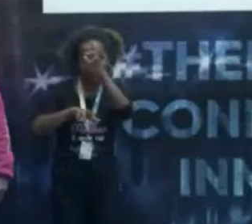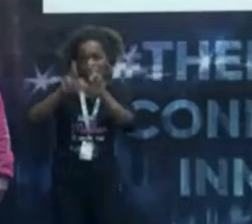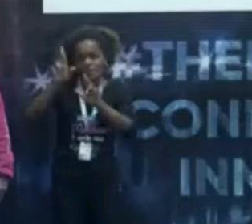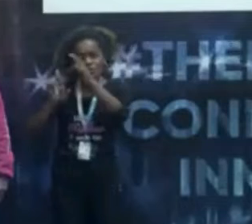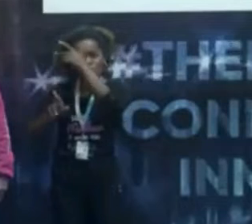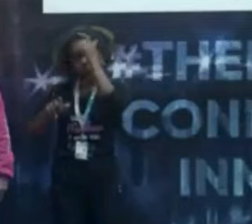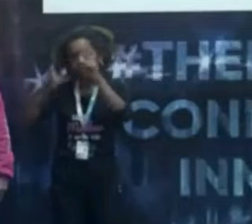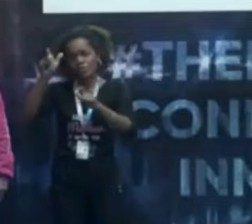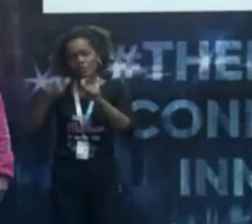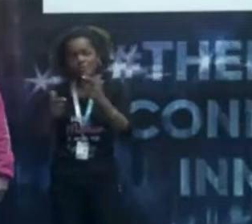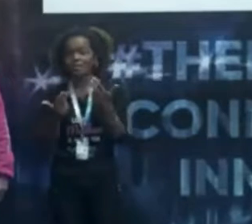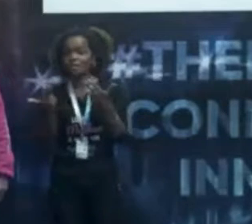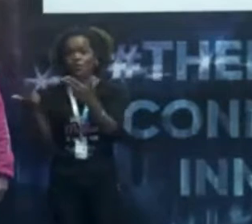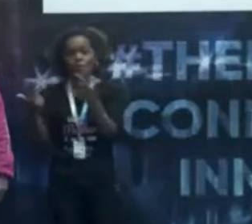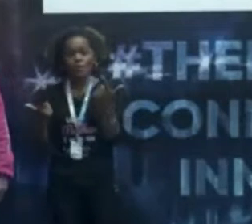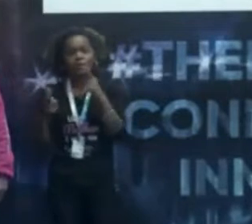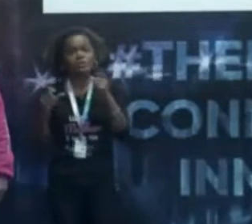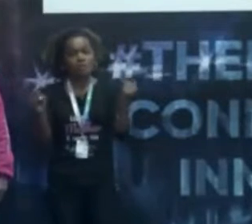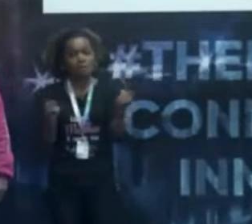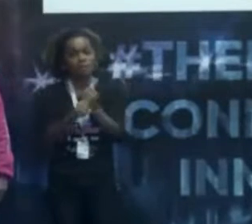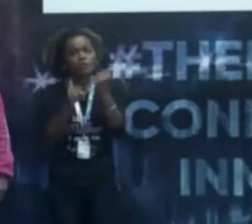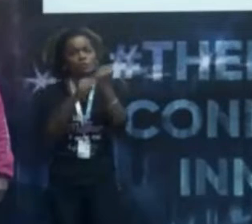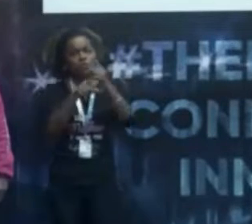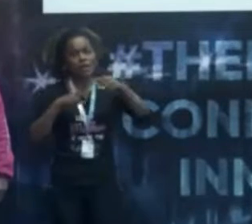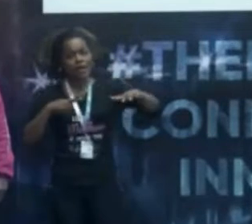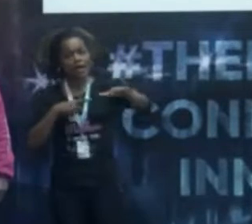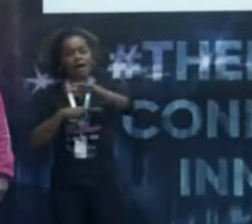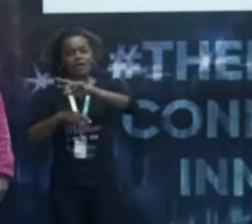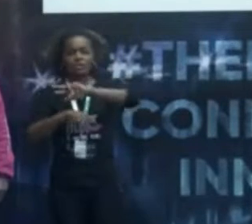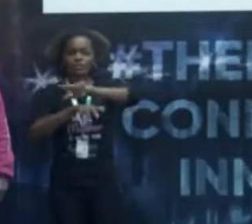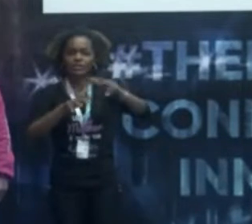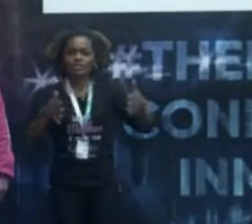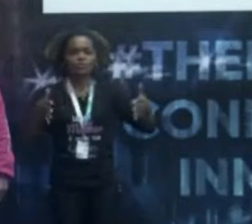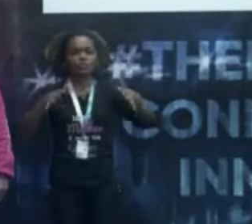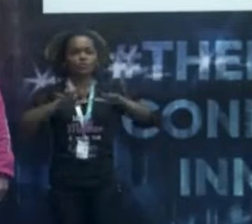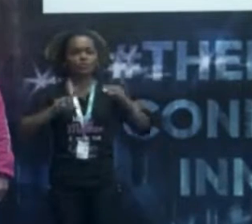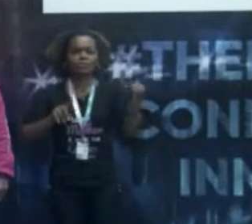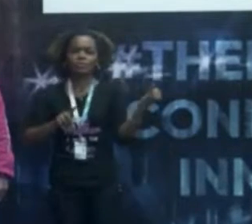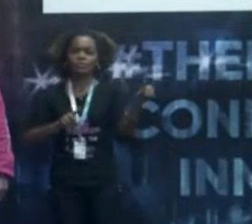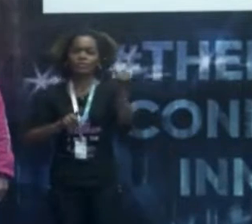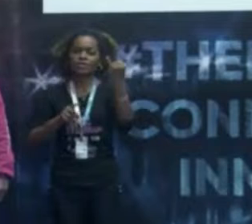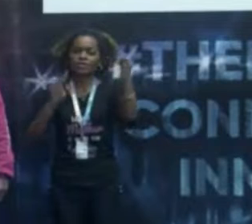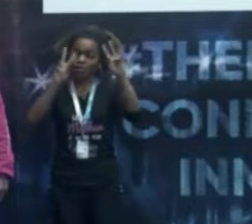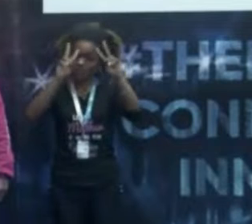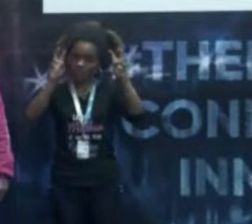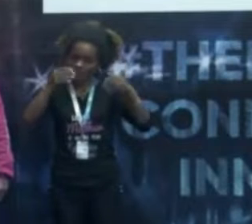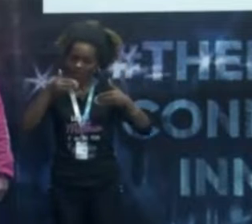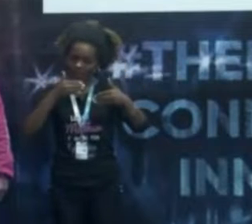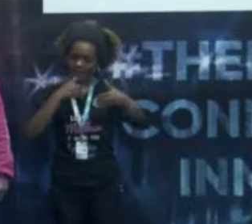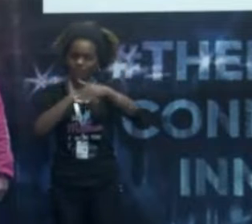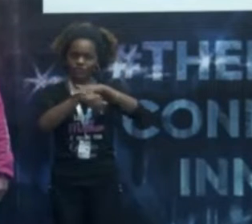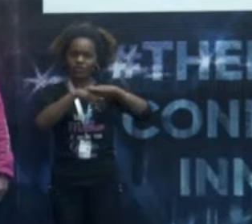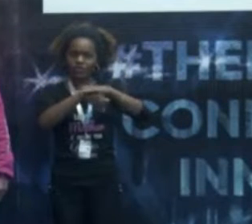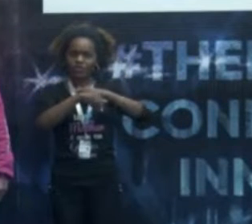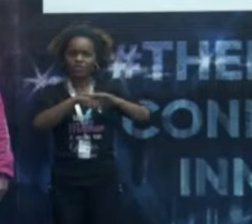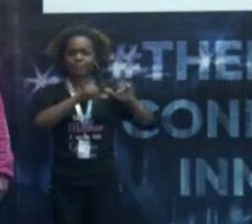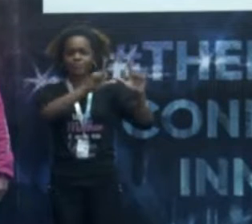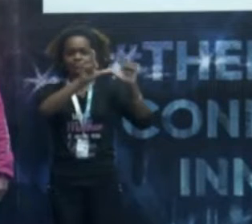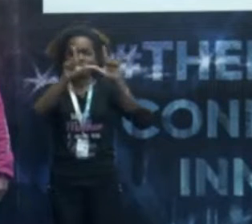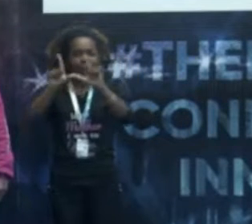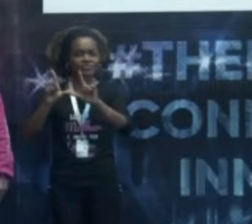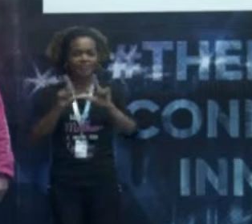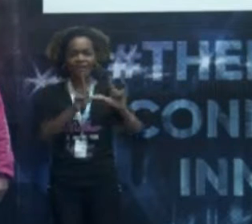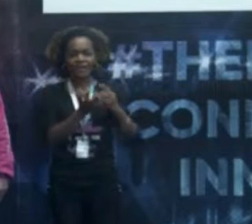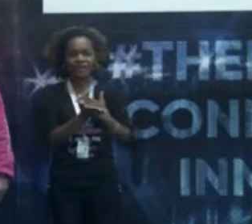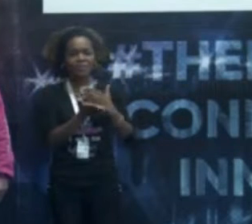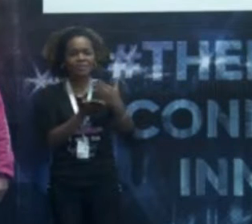também para a construção desses espaços, né? Diversidade e inclusão para mim é essência, e o tema que a gente vai discutir aqui hoje nesse painel também é essencial. Fiquei muito